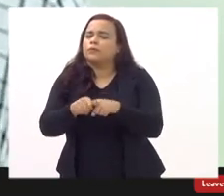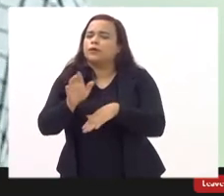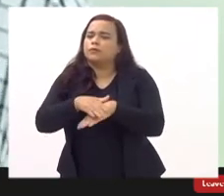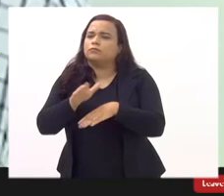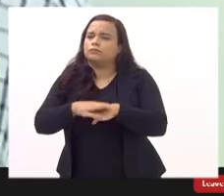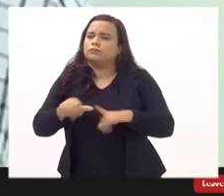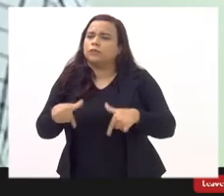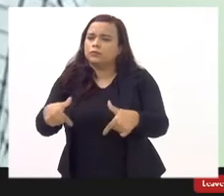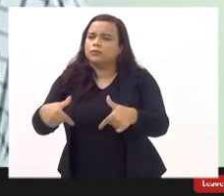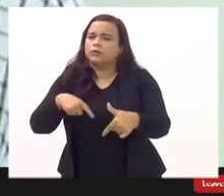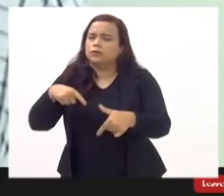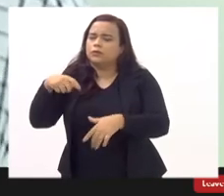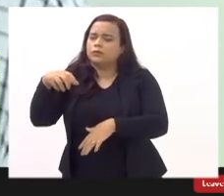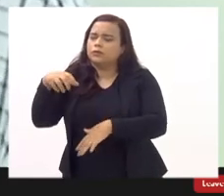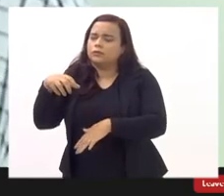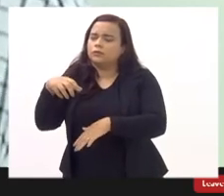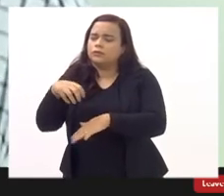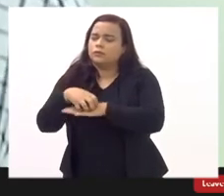Transportes, nesse caso,